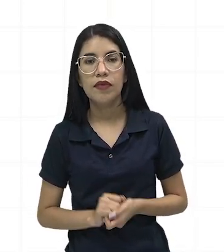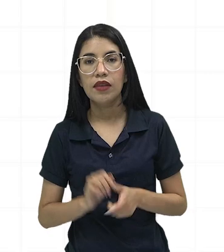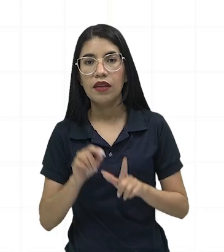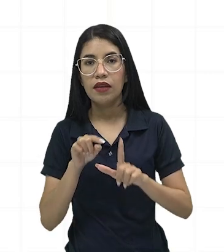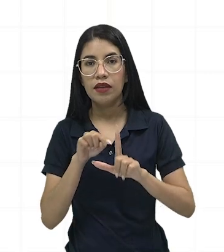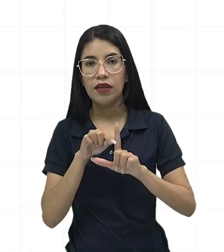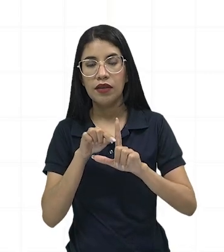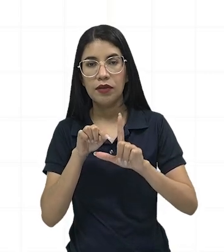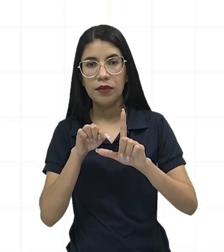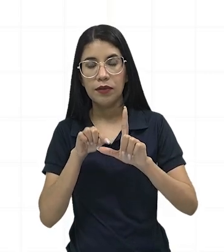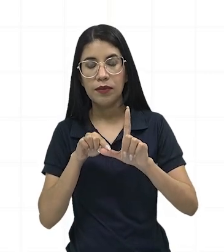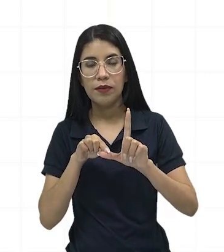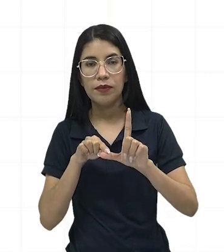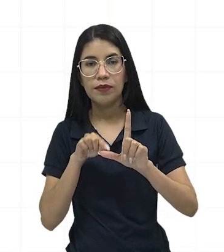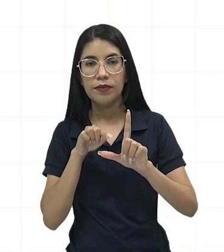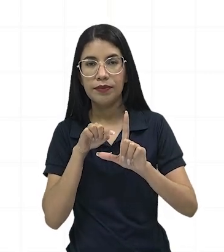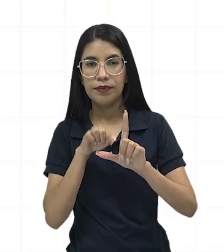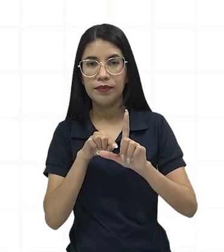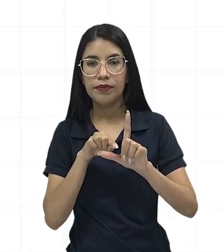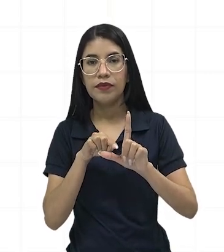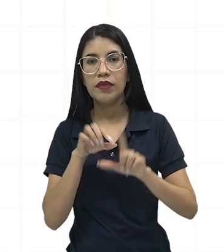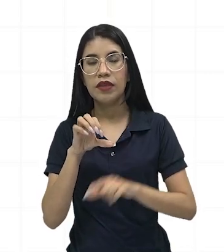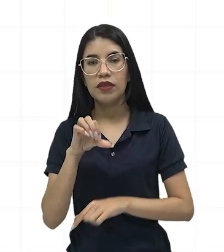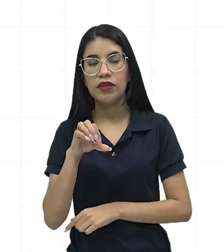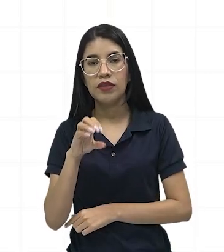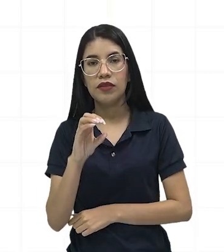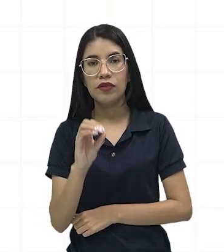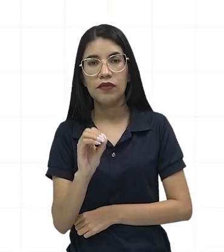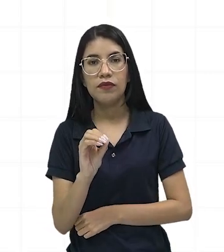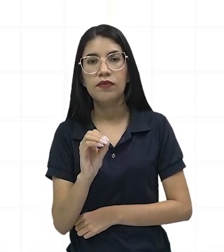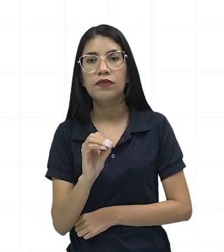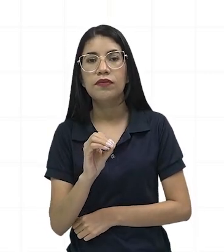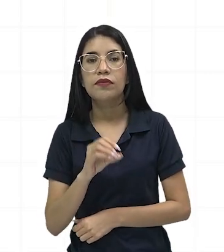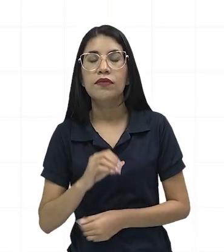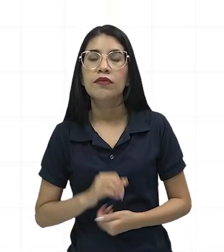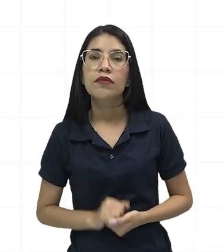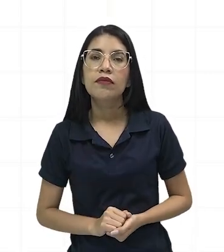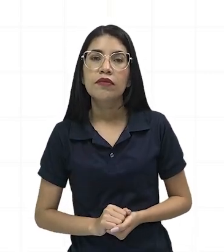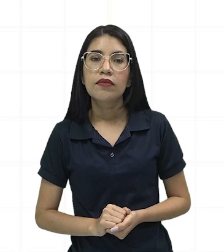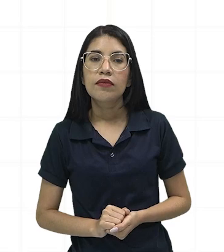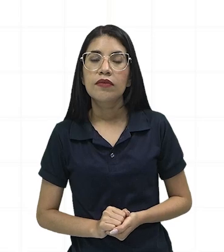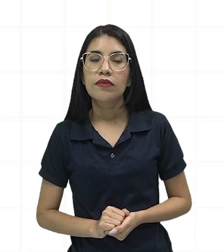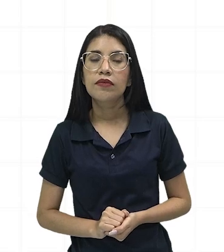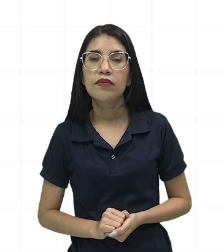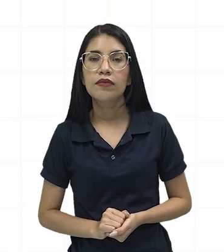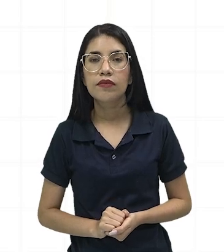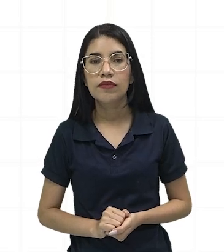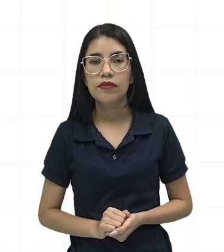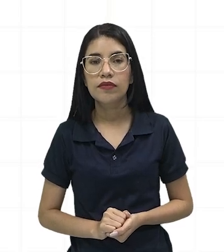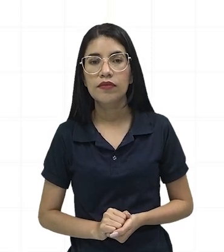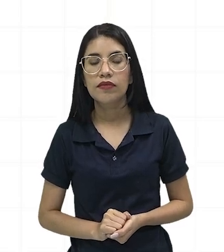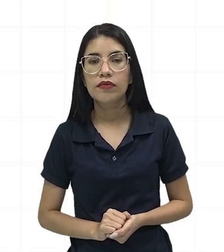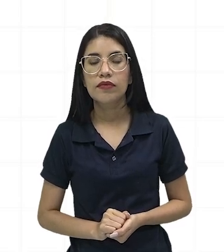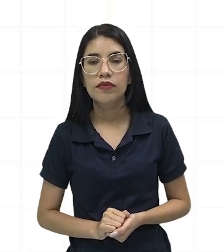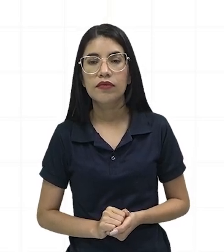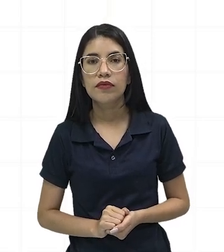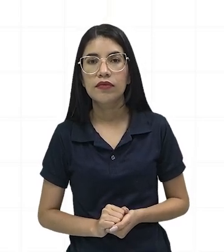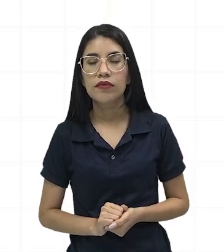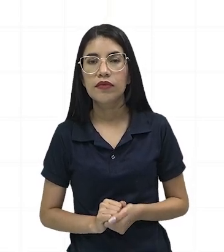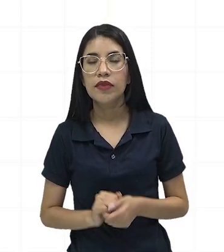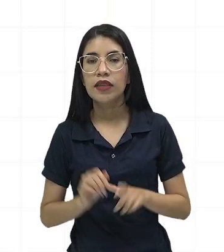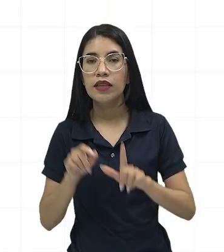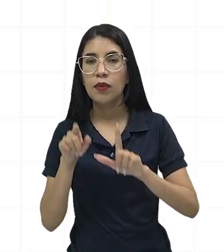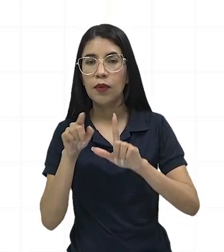de abertura entre os dois, no caso aqui que nós já sabemos que é 90, é o mesmo. Esse lado aqui